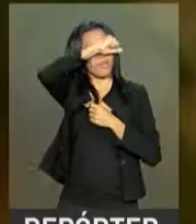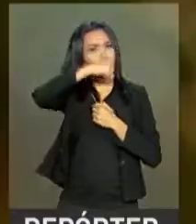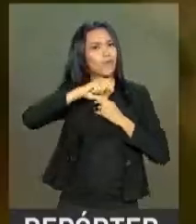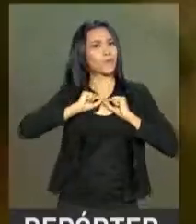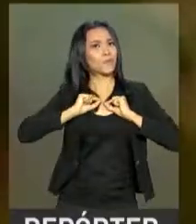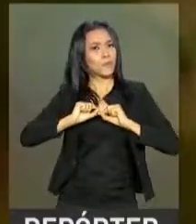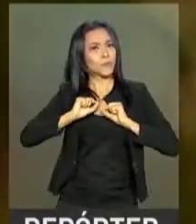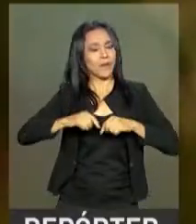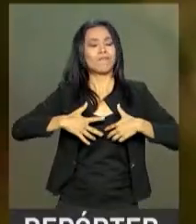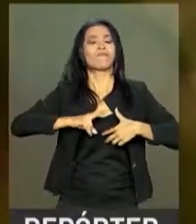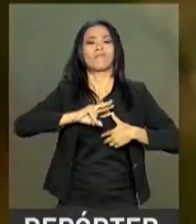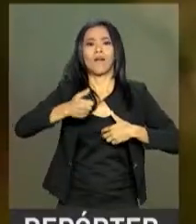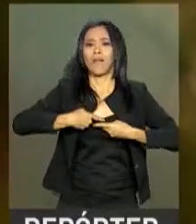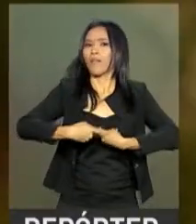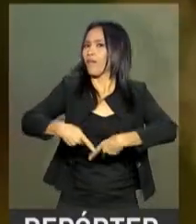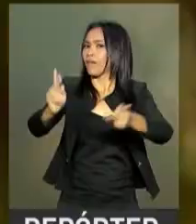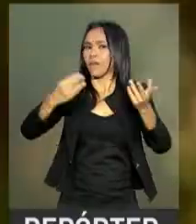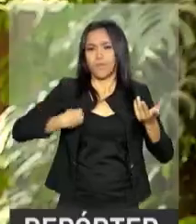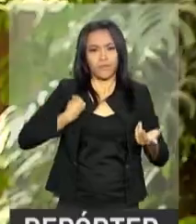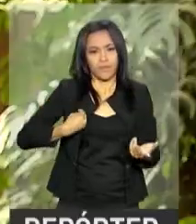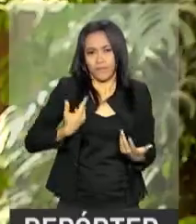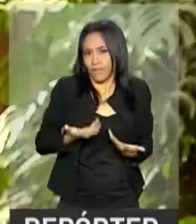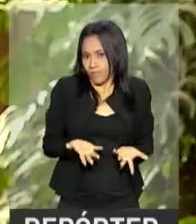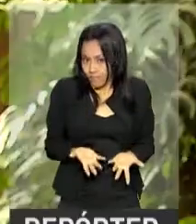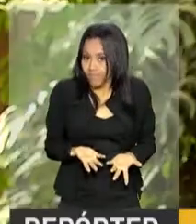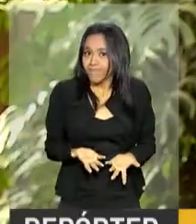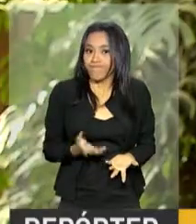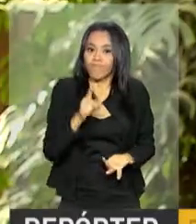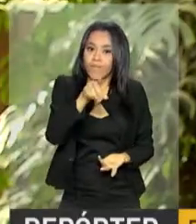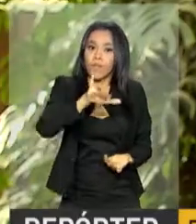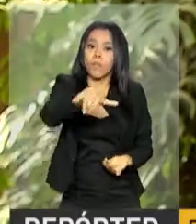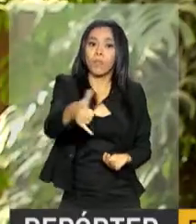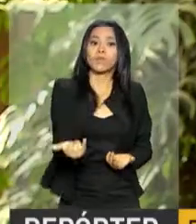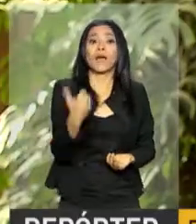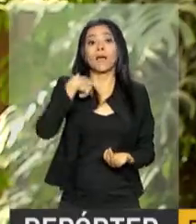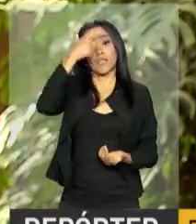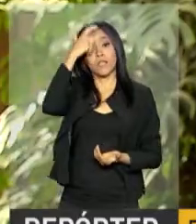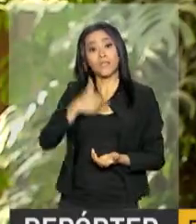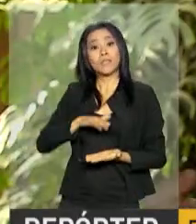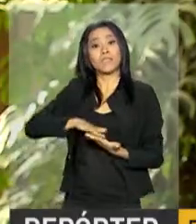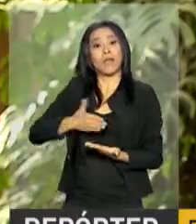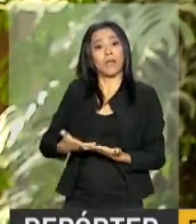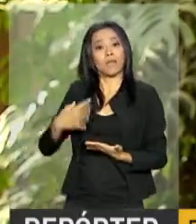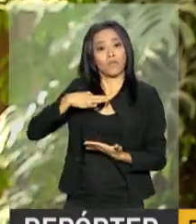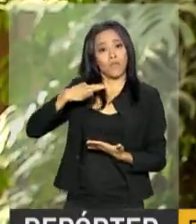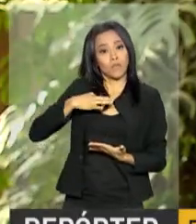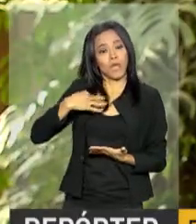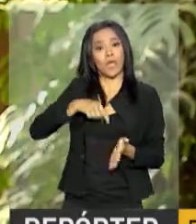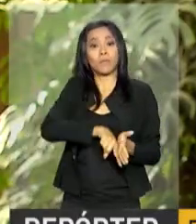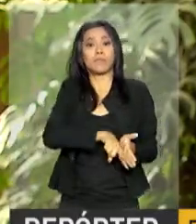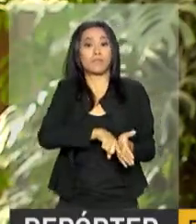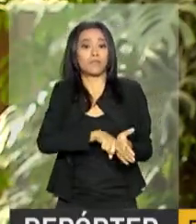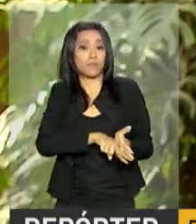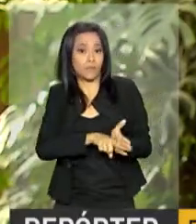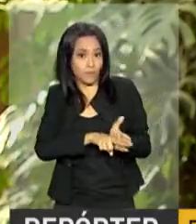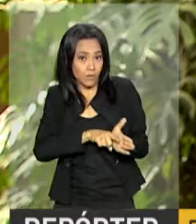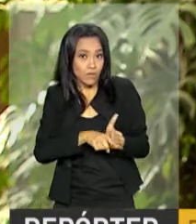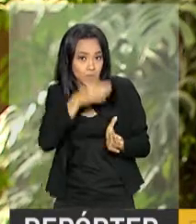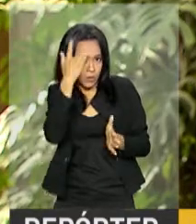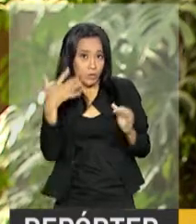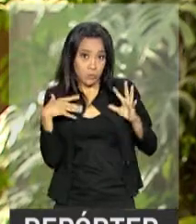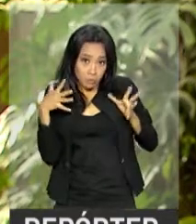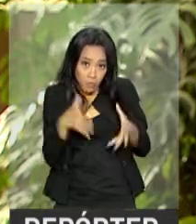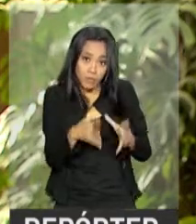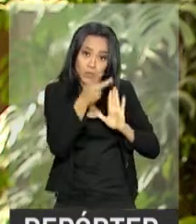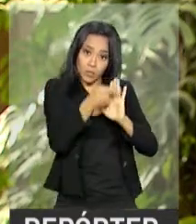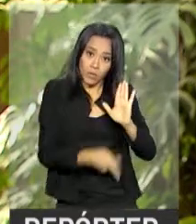vai poder levar para a vida toda é uma oportunidade para os intérpretes voluntários e pelos pesquisadores envolvidos também de